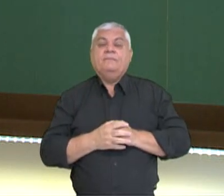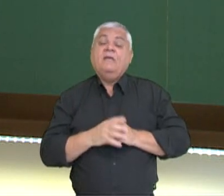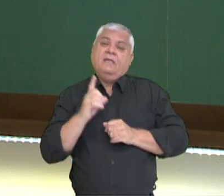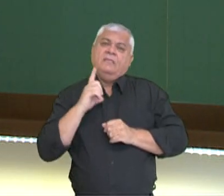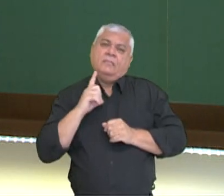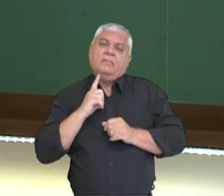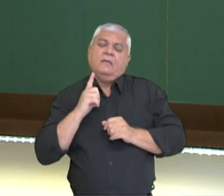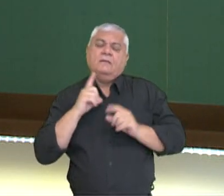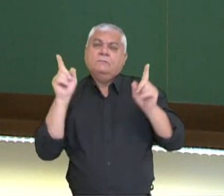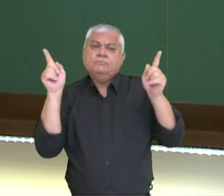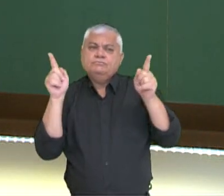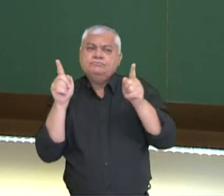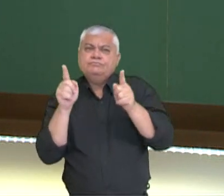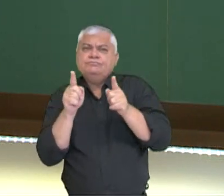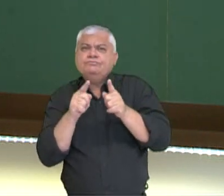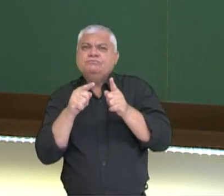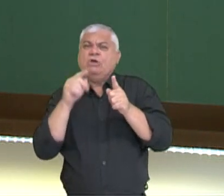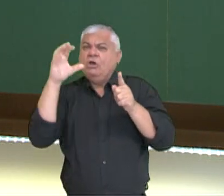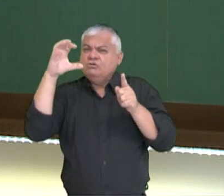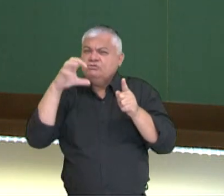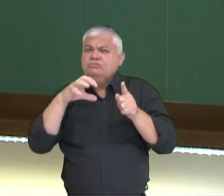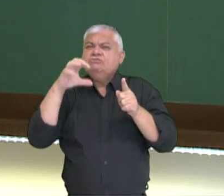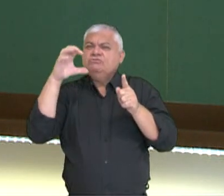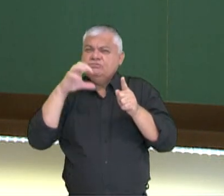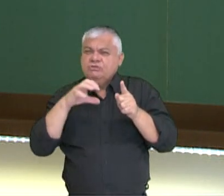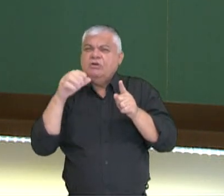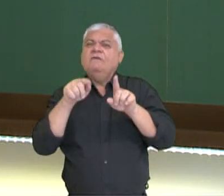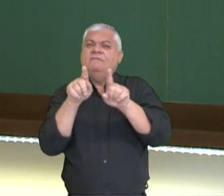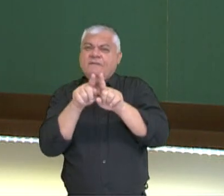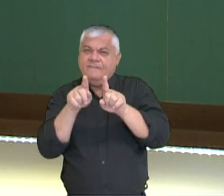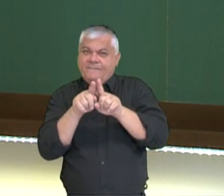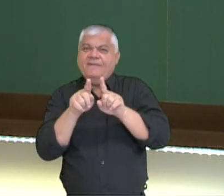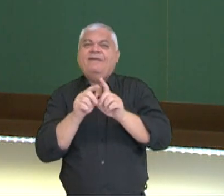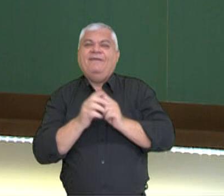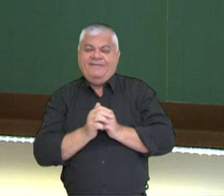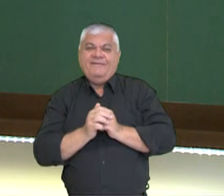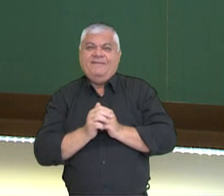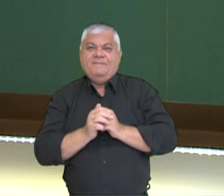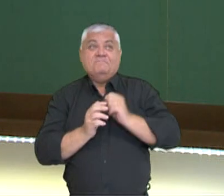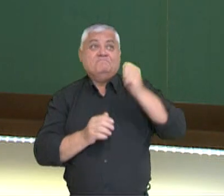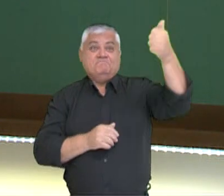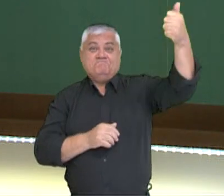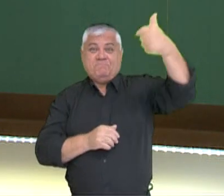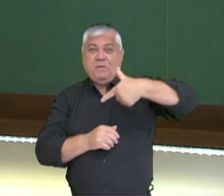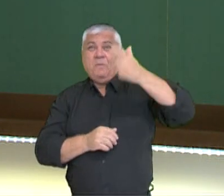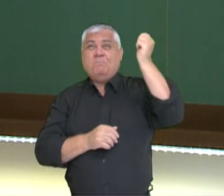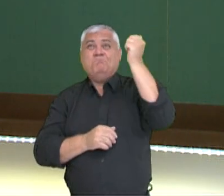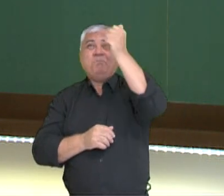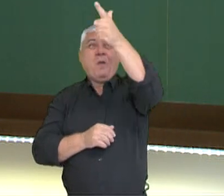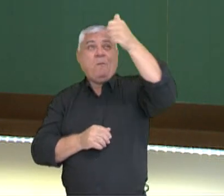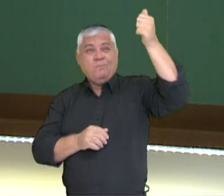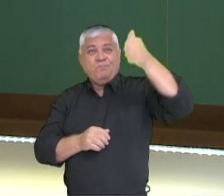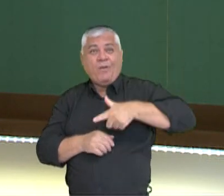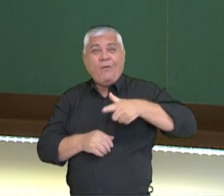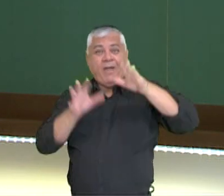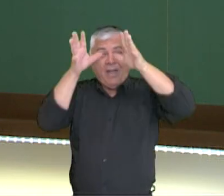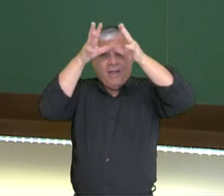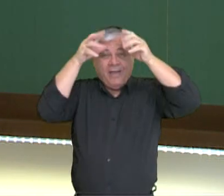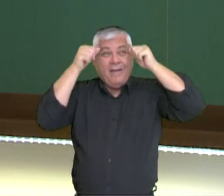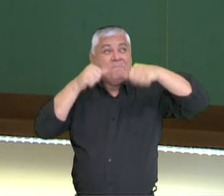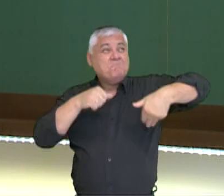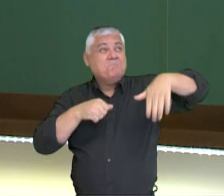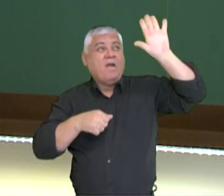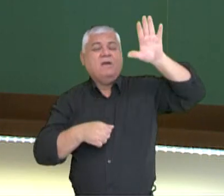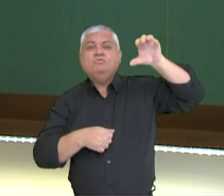menor, vamos dizer assim, mas ainda é elevado se comparar com outras regiões do Brasil, e tem um outro período que é